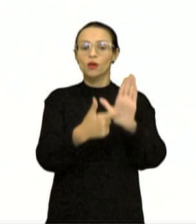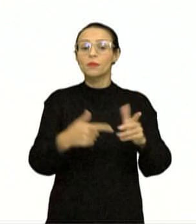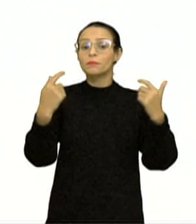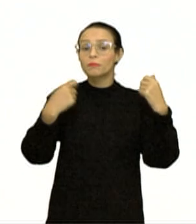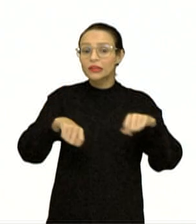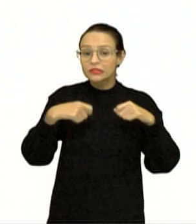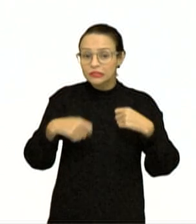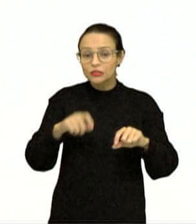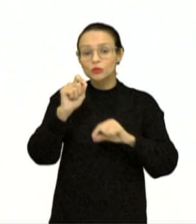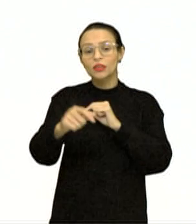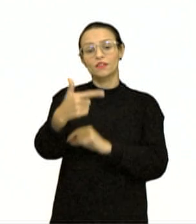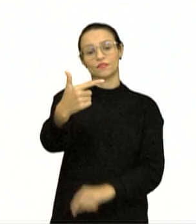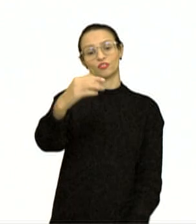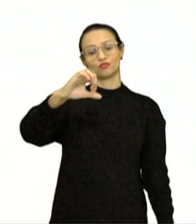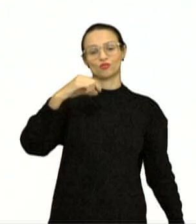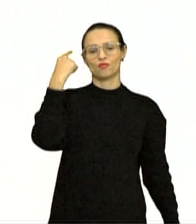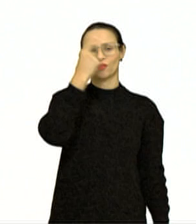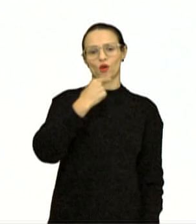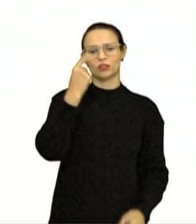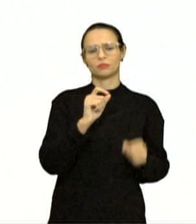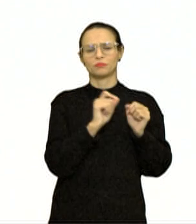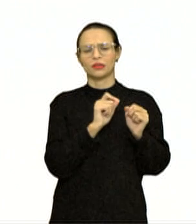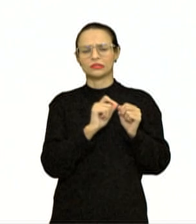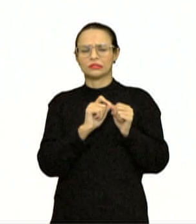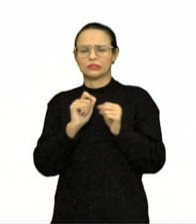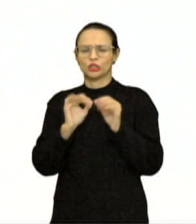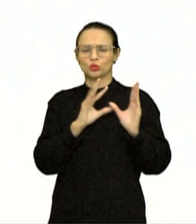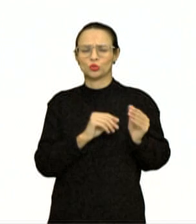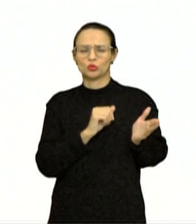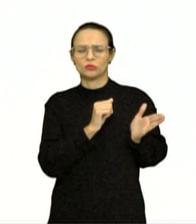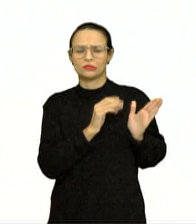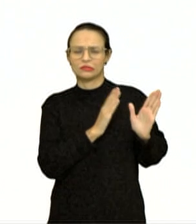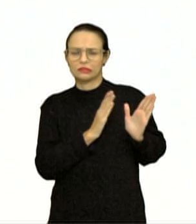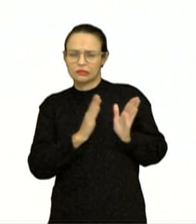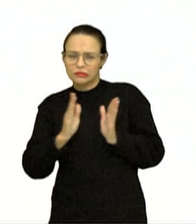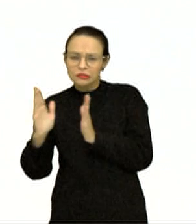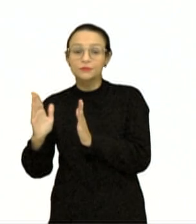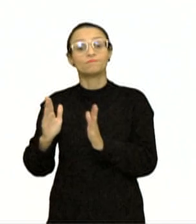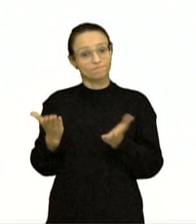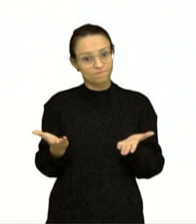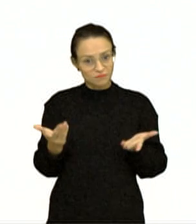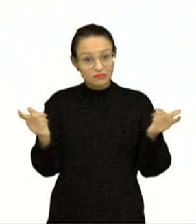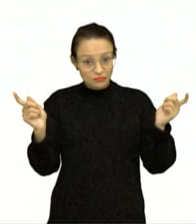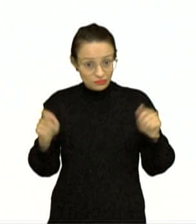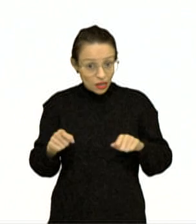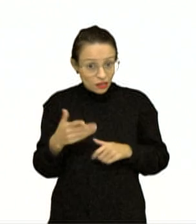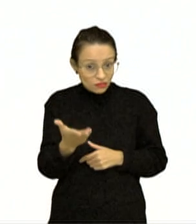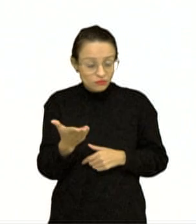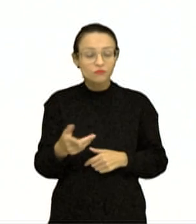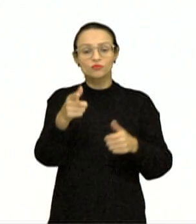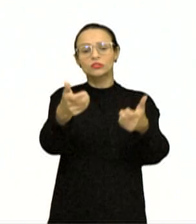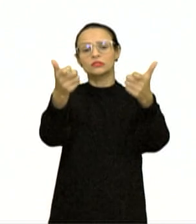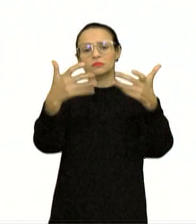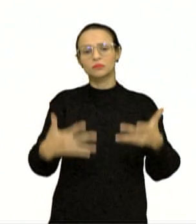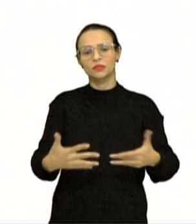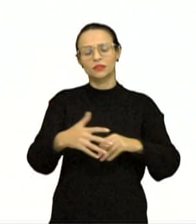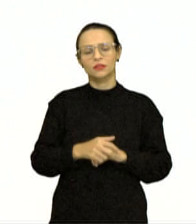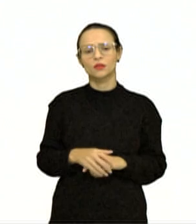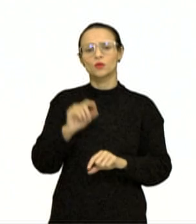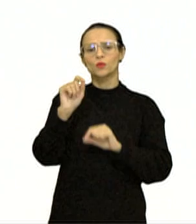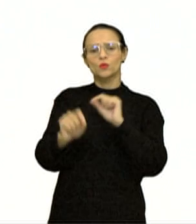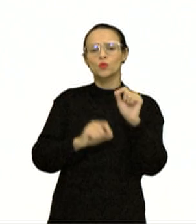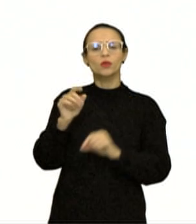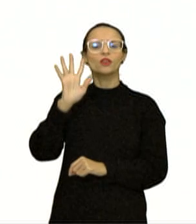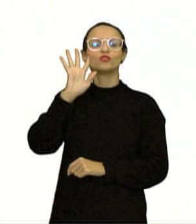necessárias 29 horas para realizar todas essas tarefas. Isso seria possível? Explique. Qual foi